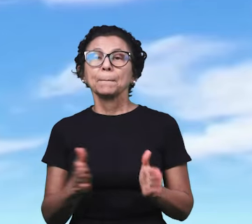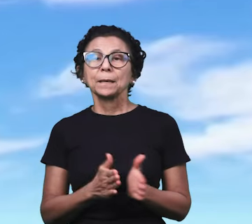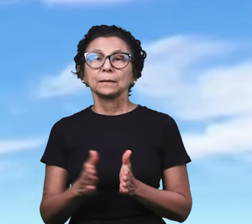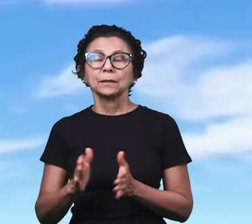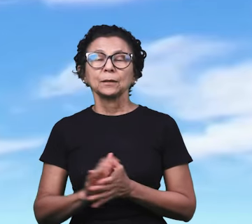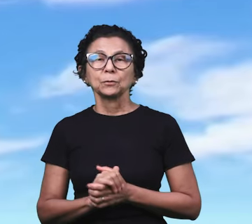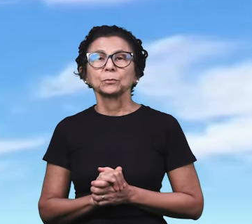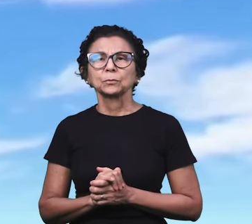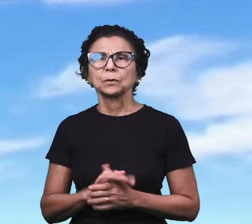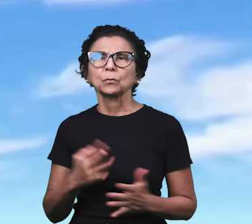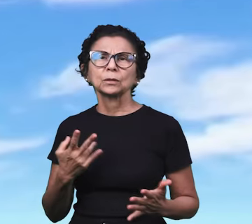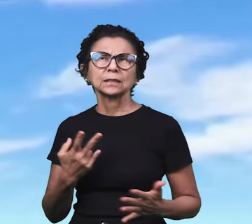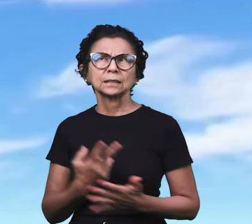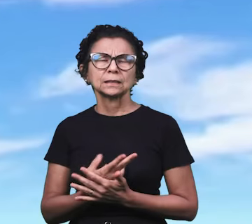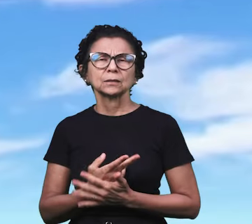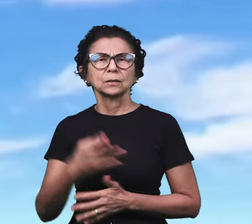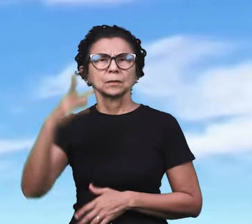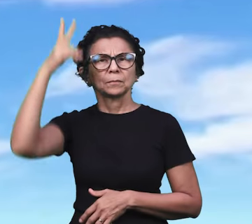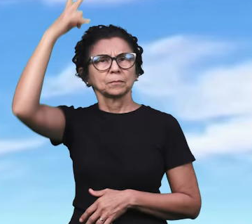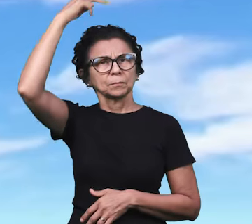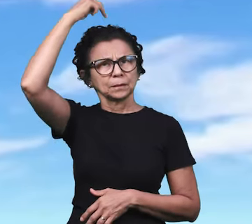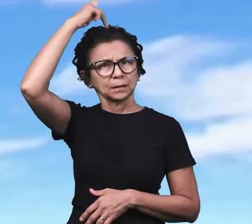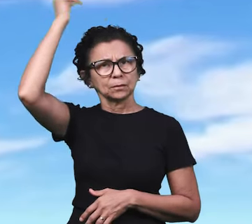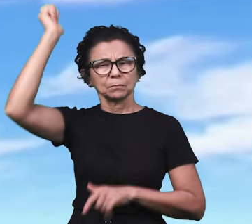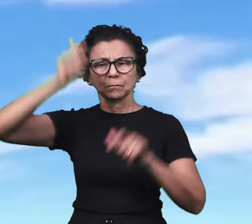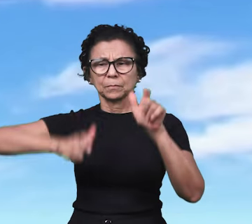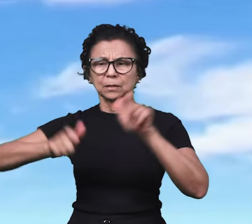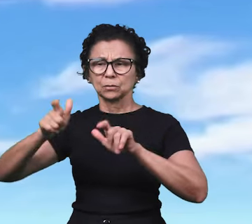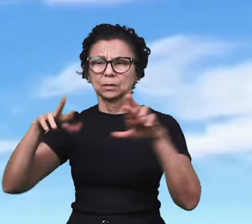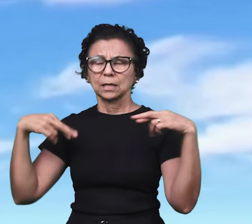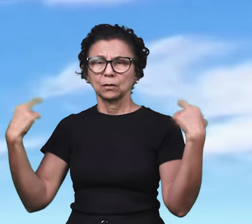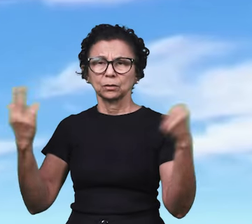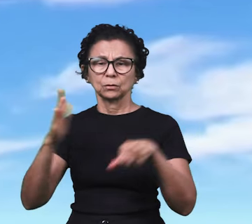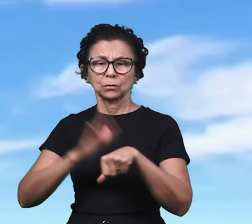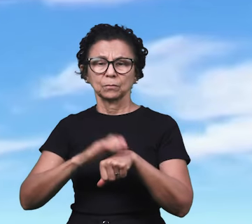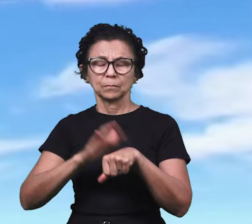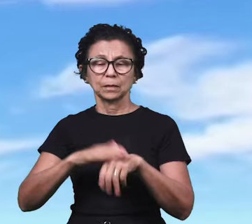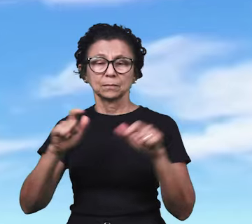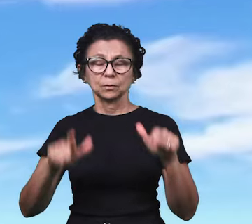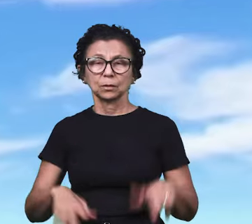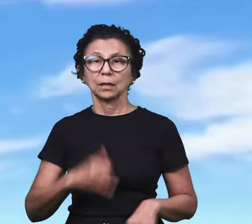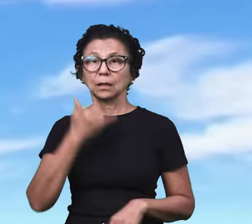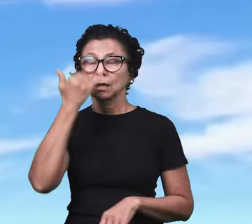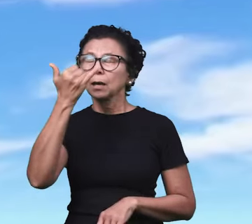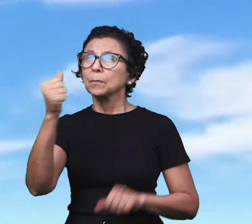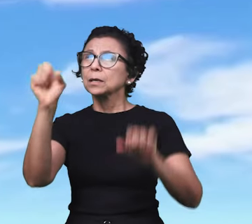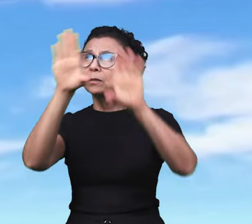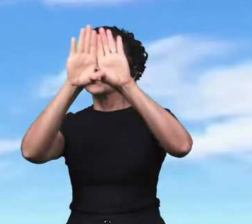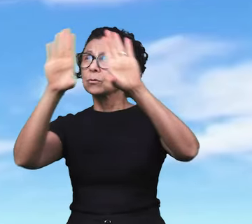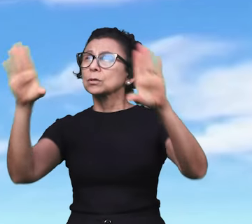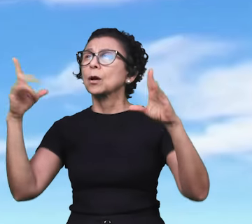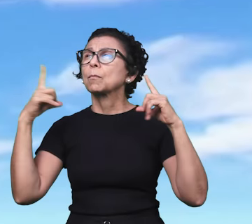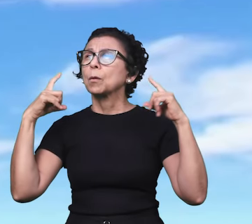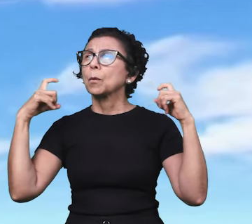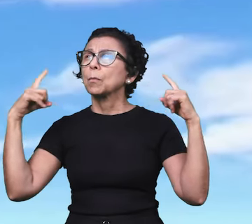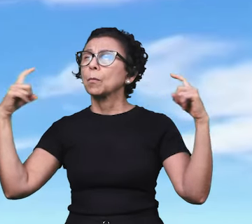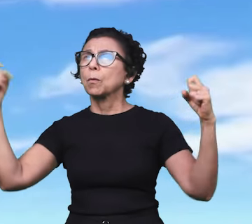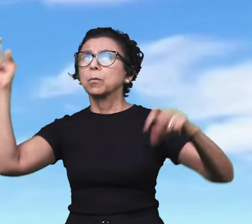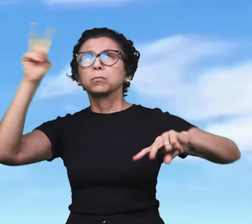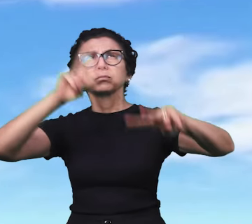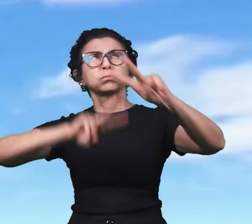estavam todos reunidos no mesmo lugar e de repente veio do céu um som, como de um